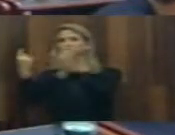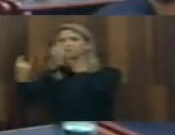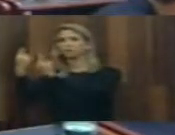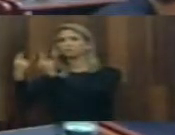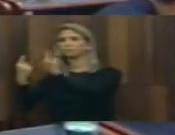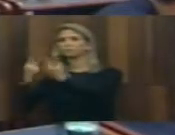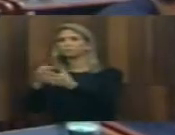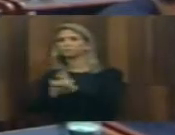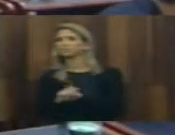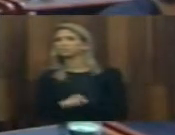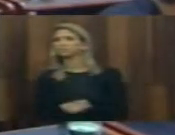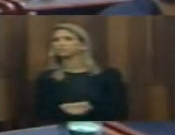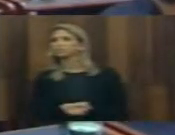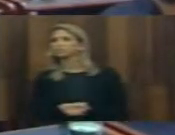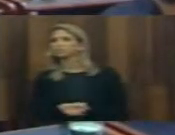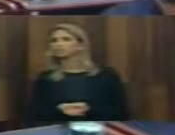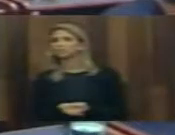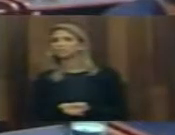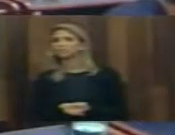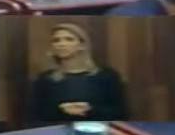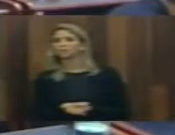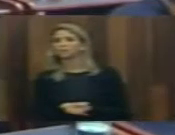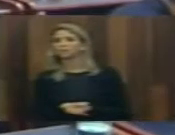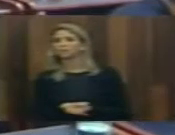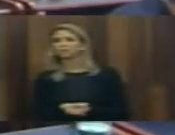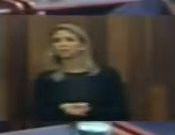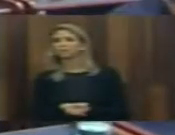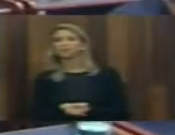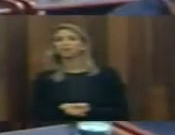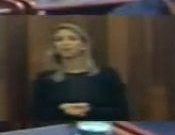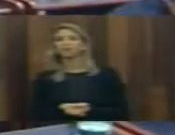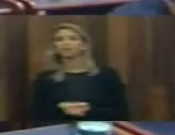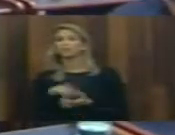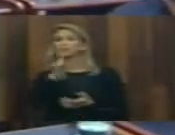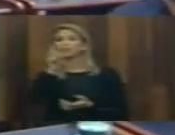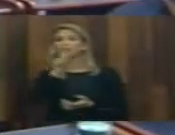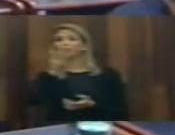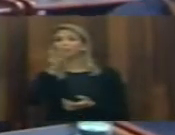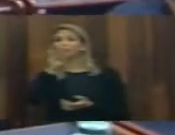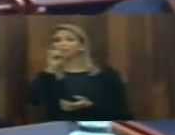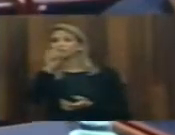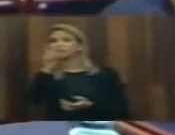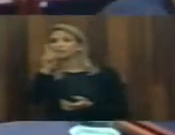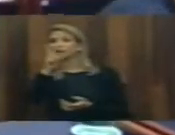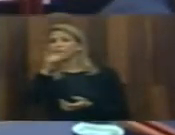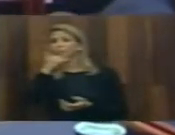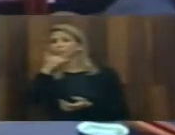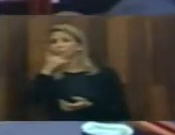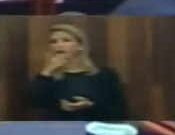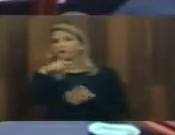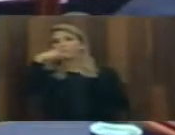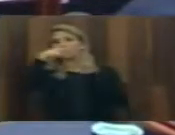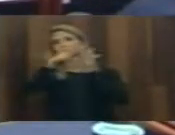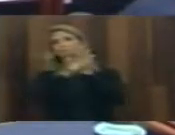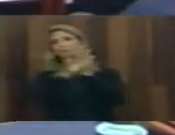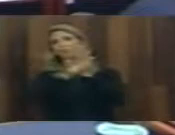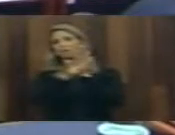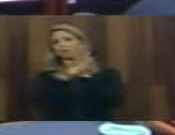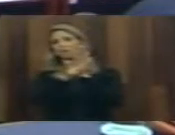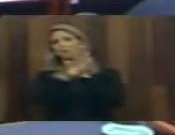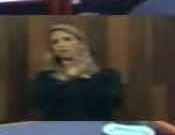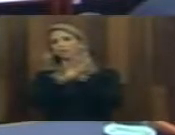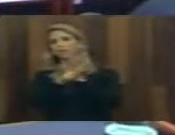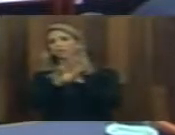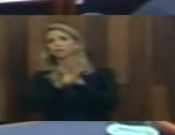vejo... É projeto de lei, vereador. Ah, você tem um projeto de lei? Projeto de lei 135/19, promovente Vanderlei Bento.